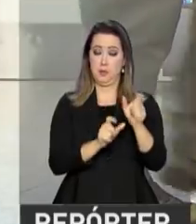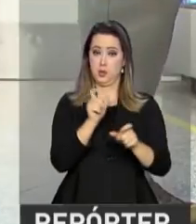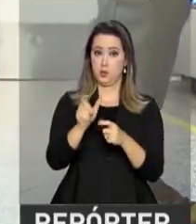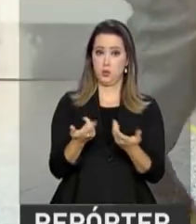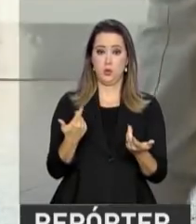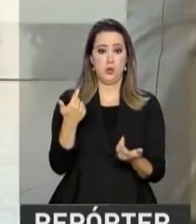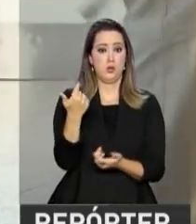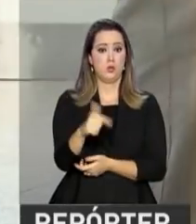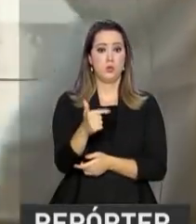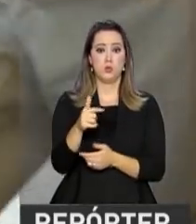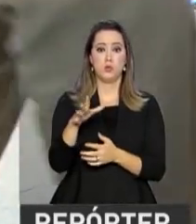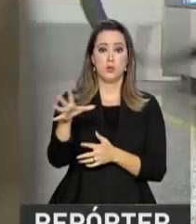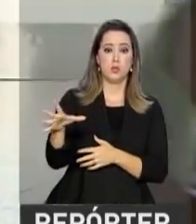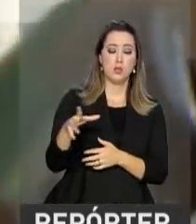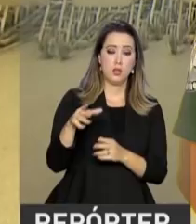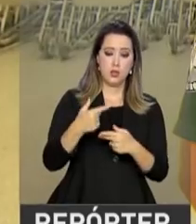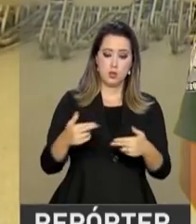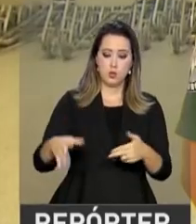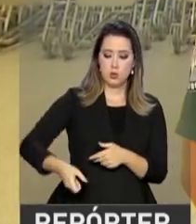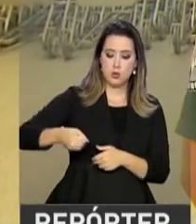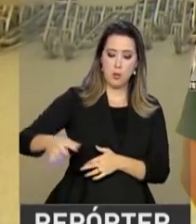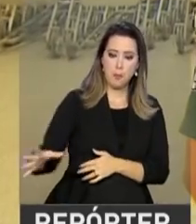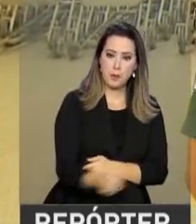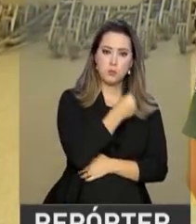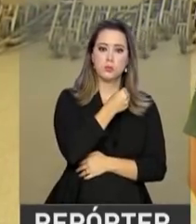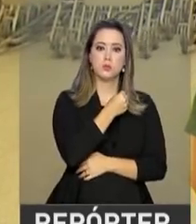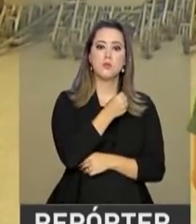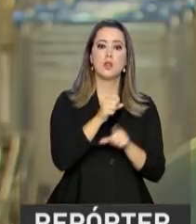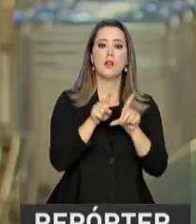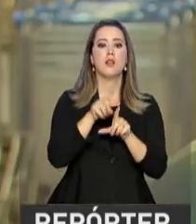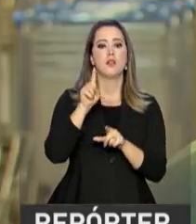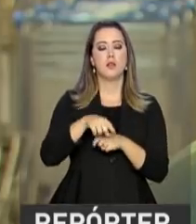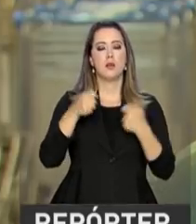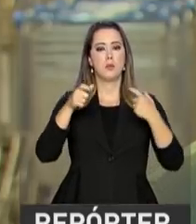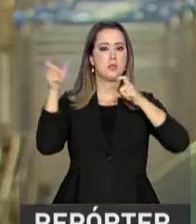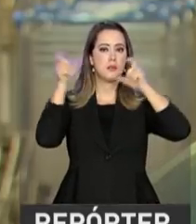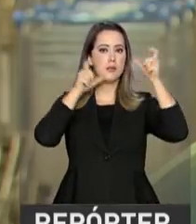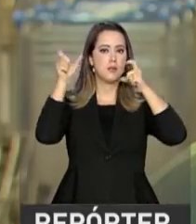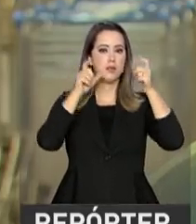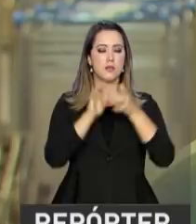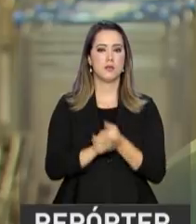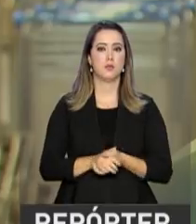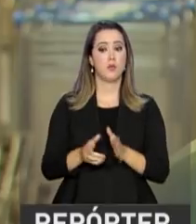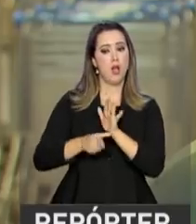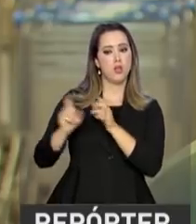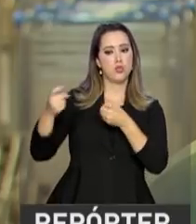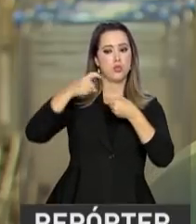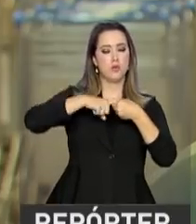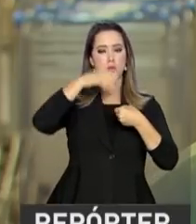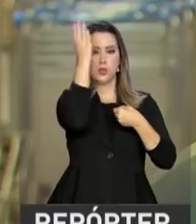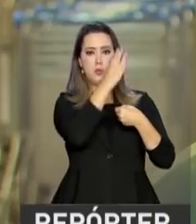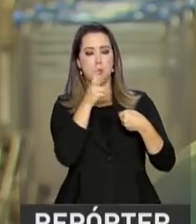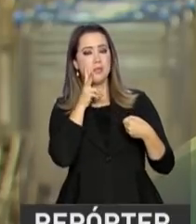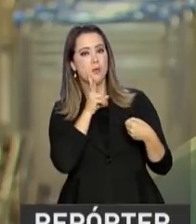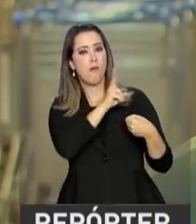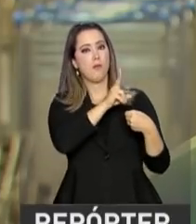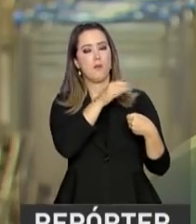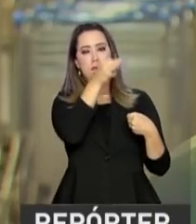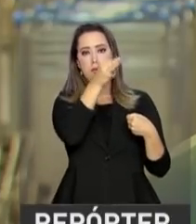passageiro não tenha os produtos apreendidos, é preciso ficar atento. Antes mesmo de regressar ao Brasil, o passageiro acesse o